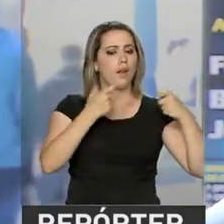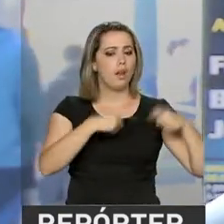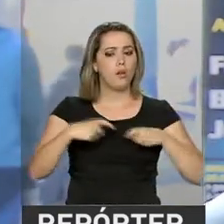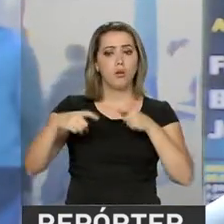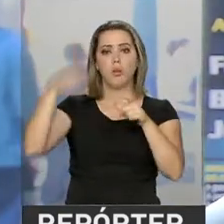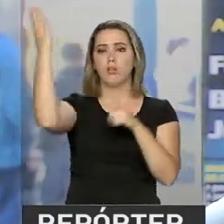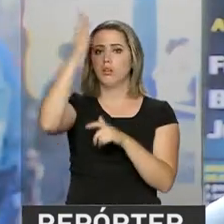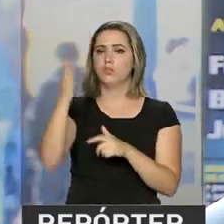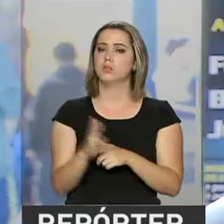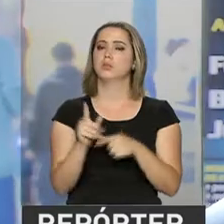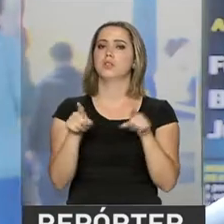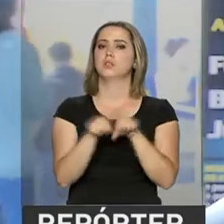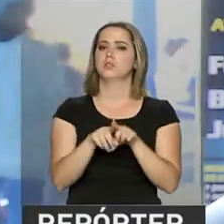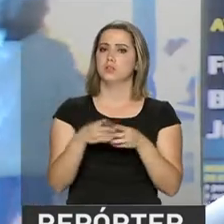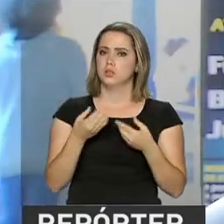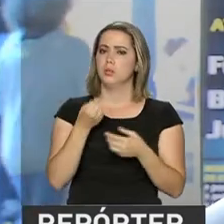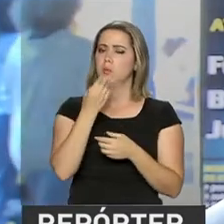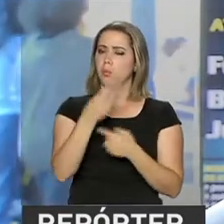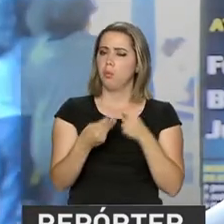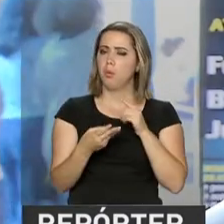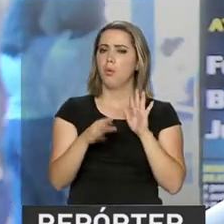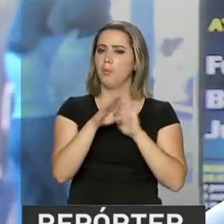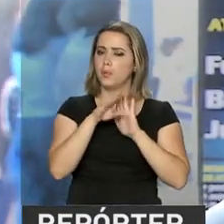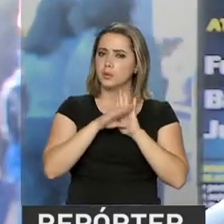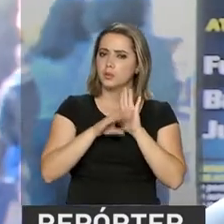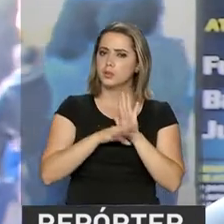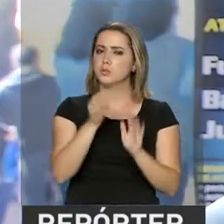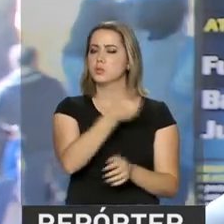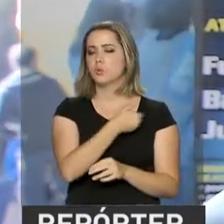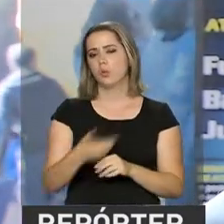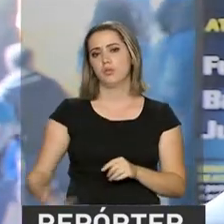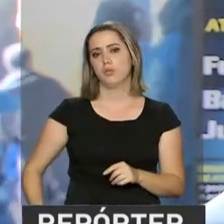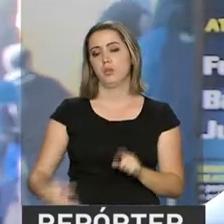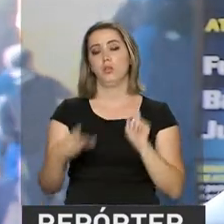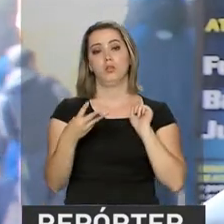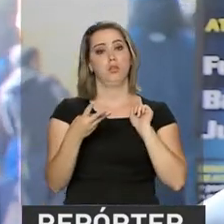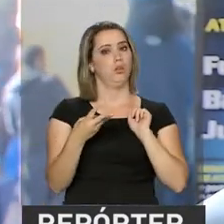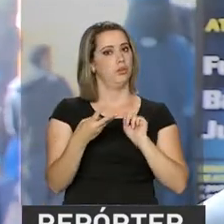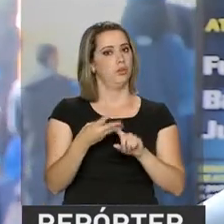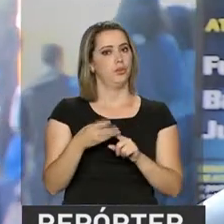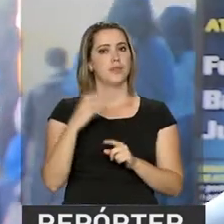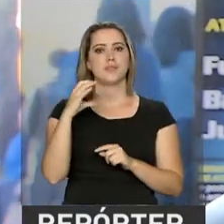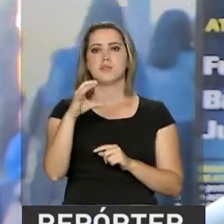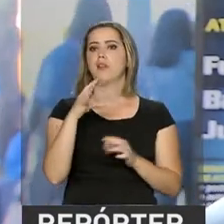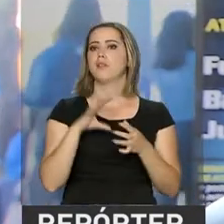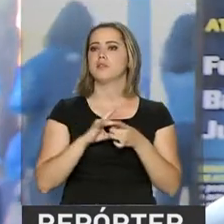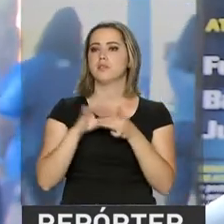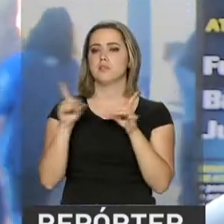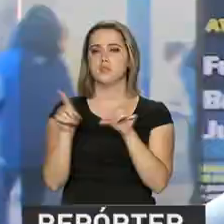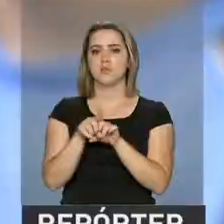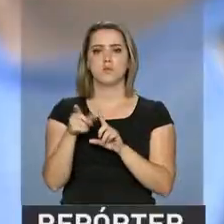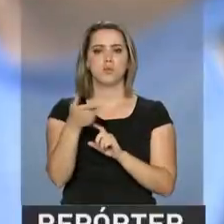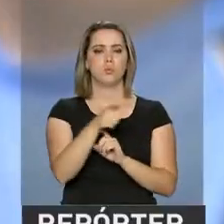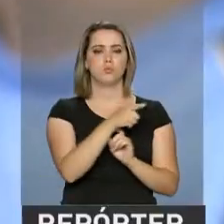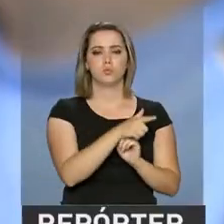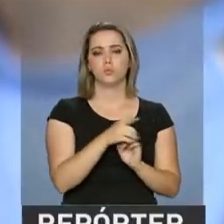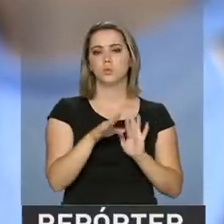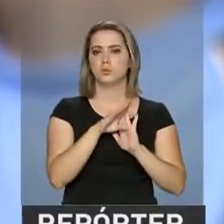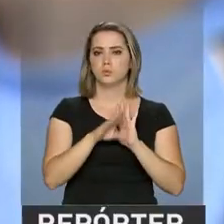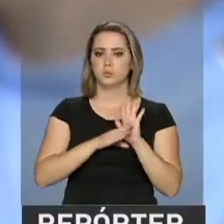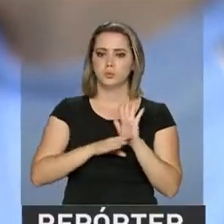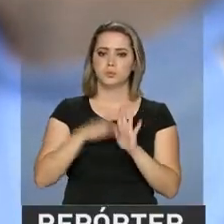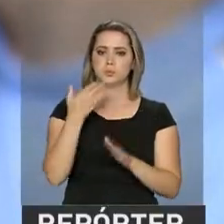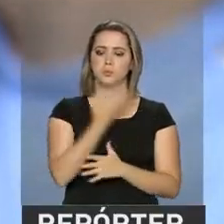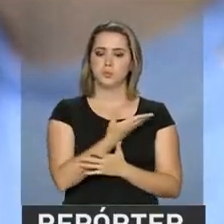Brasil e até mesmo os benefícios que o governo me traz de eu estar fazendo o Ciências Sem Fronteiras, algo do tipo. Luísa